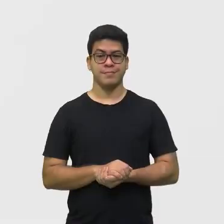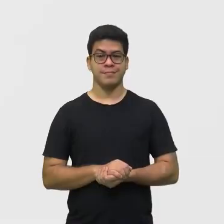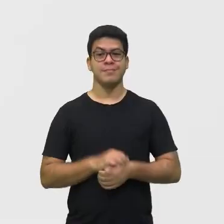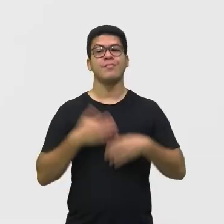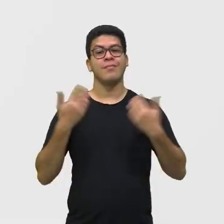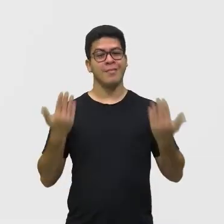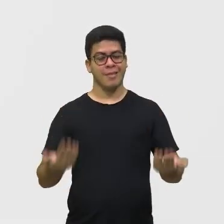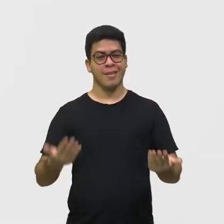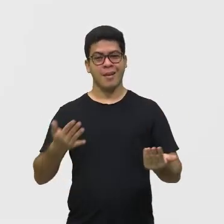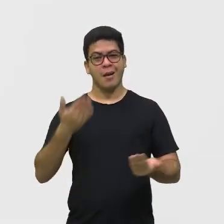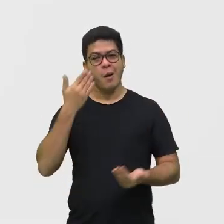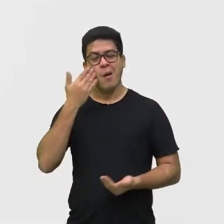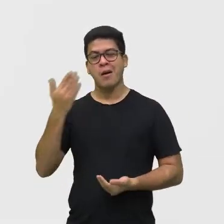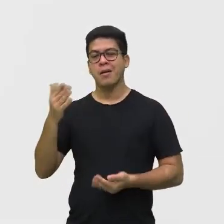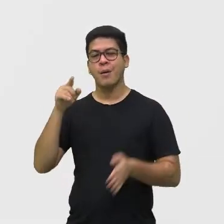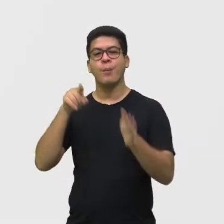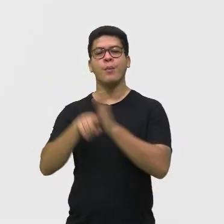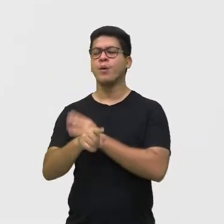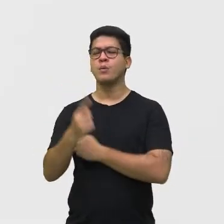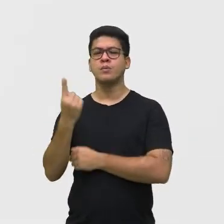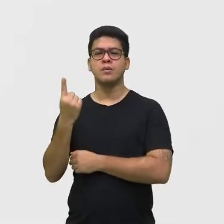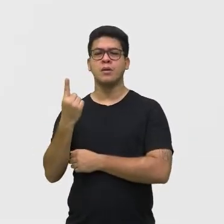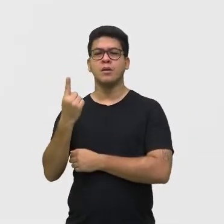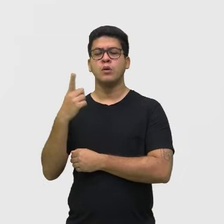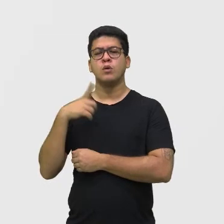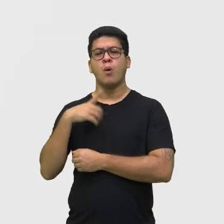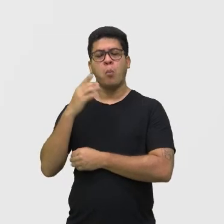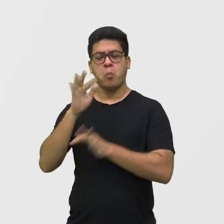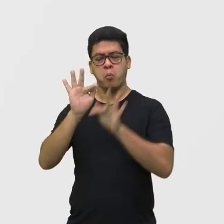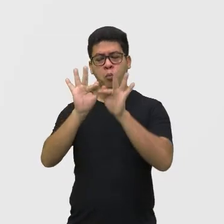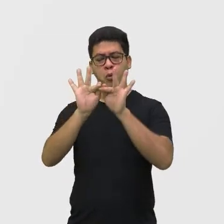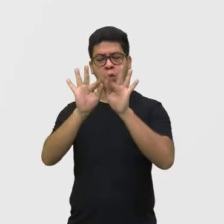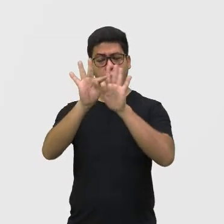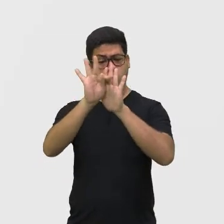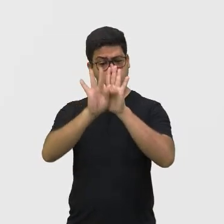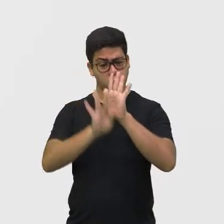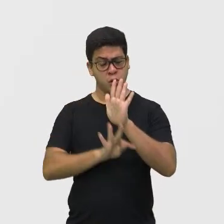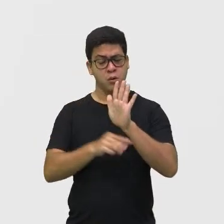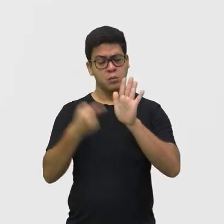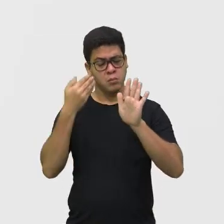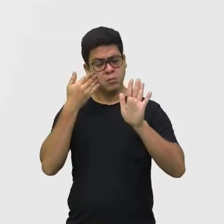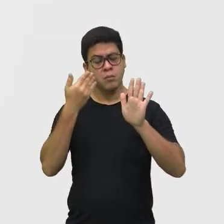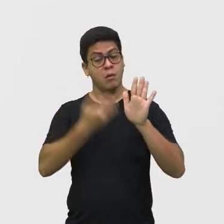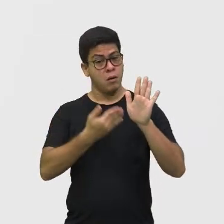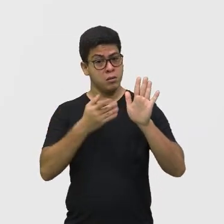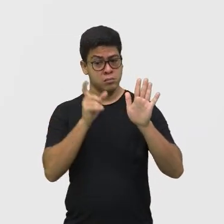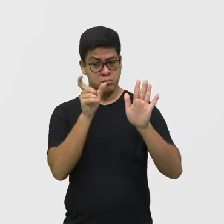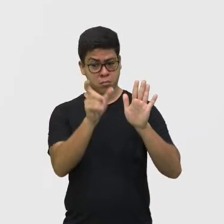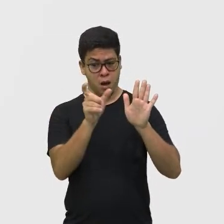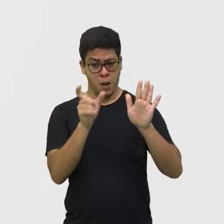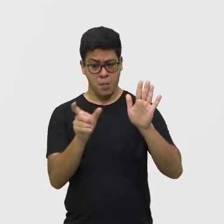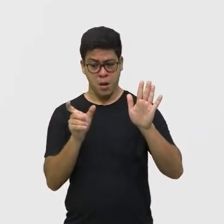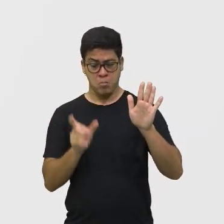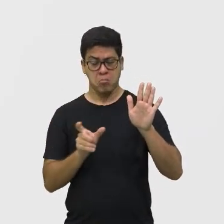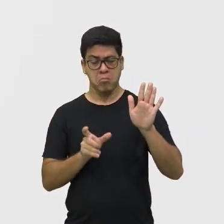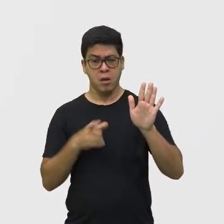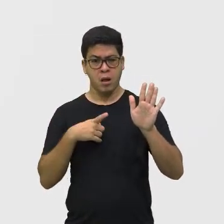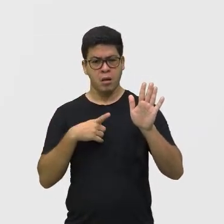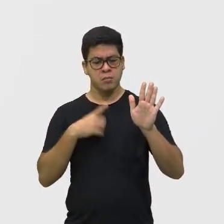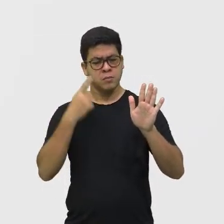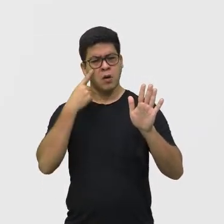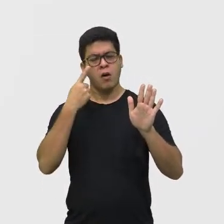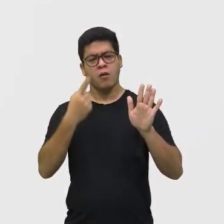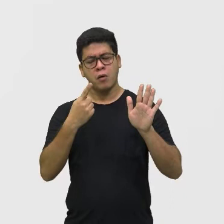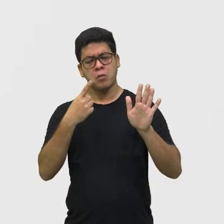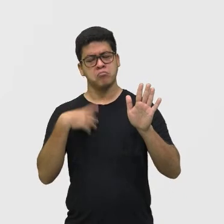Muito bem, esta primeira questão é uma questão de completar lacunas. Então você vai completar as lacunas dessa